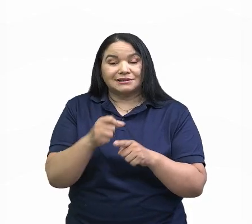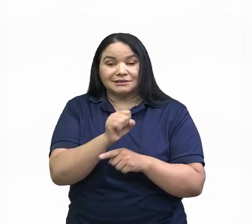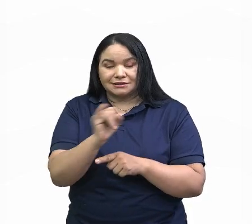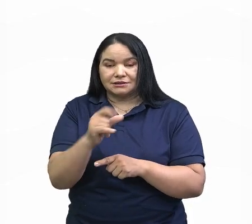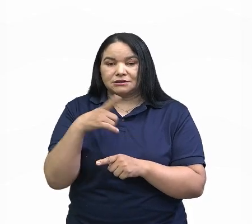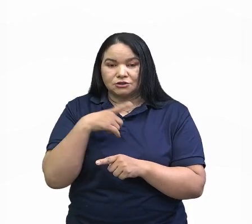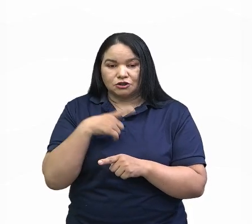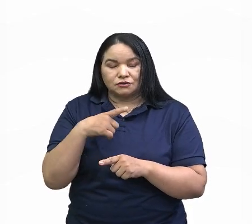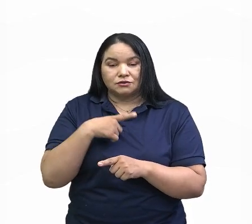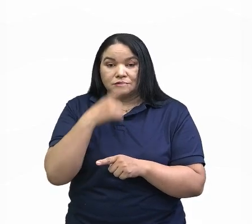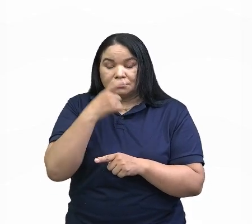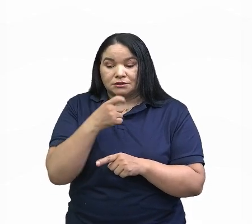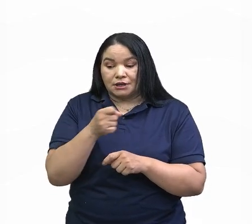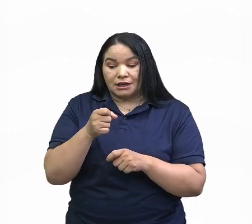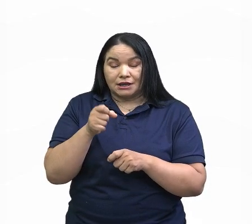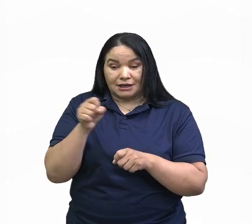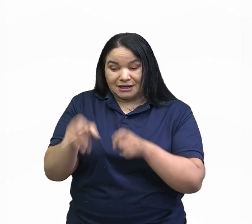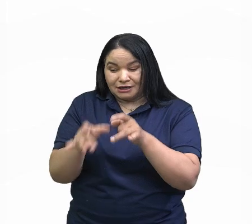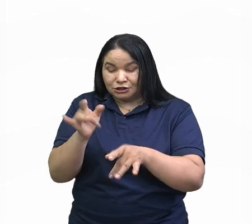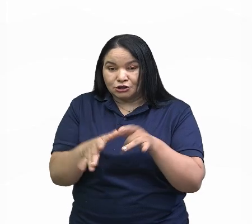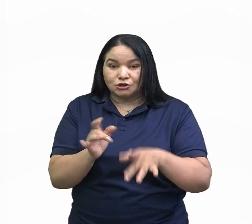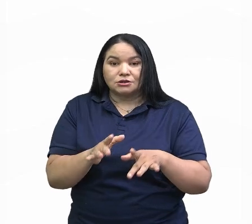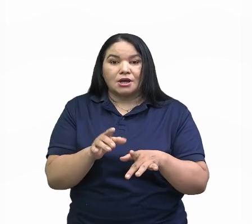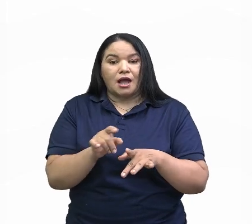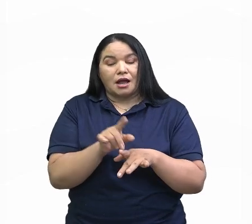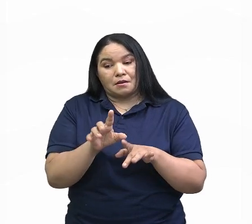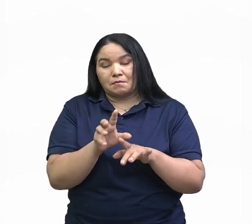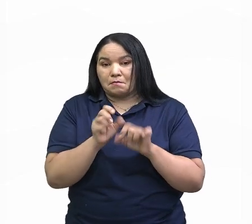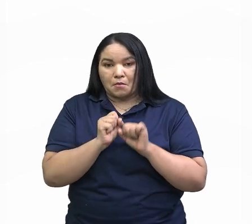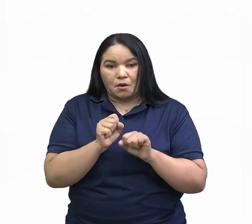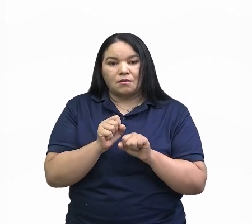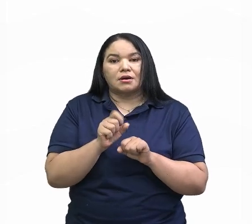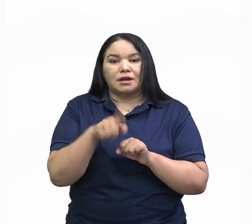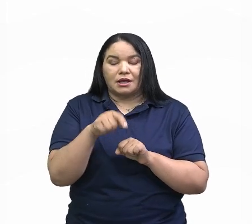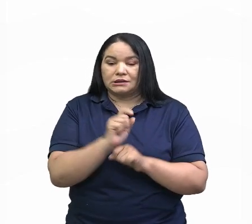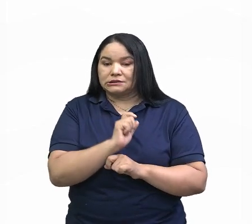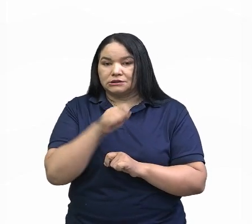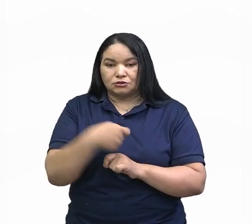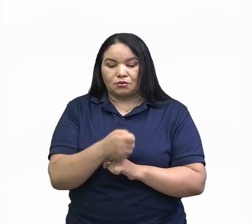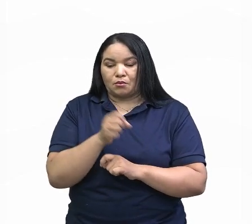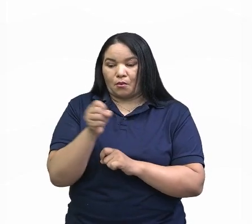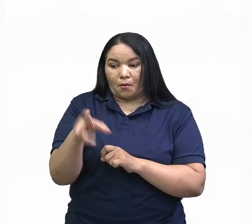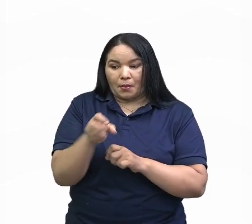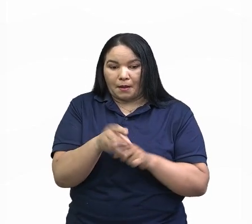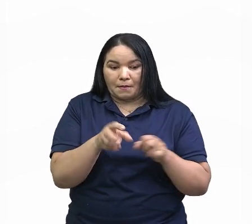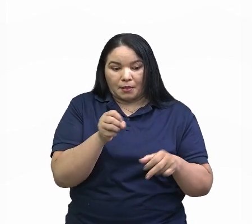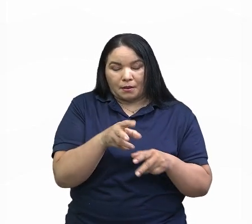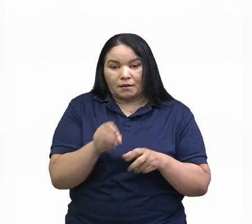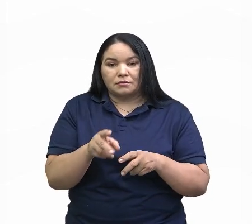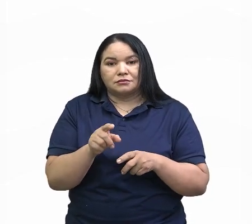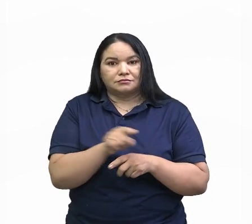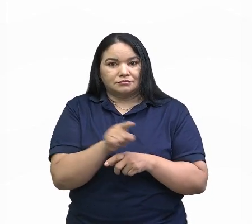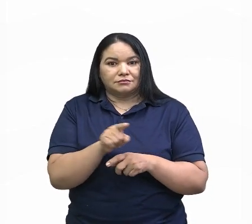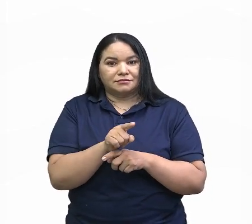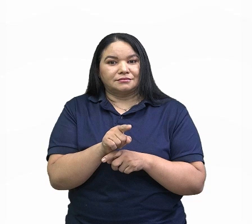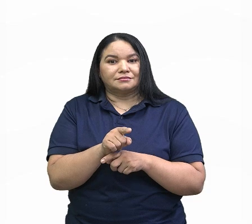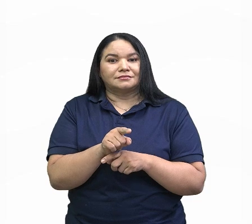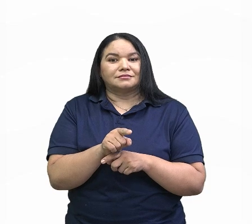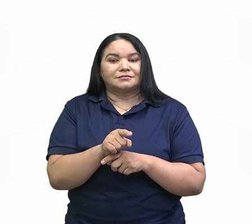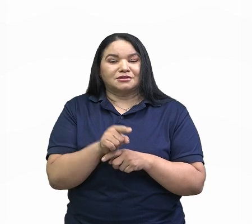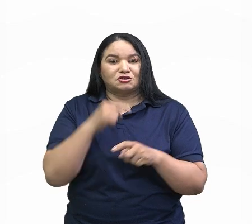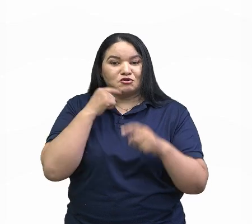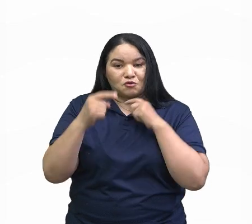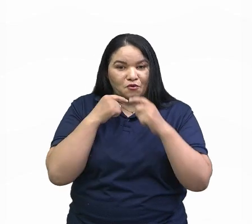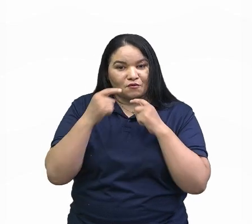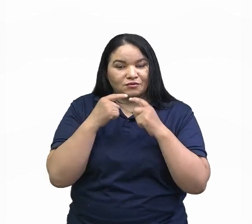lixo. Agora, se ela tem um organismo causador de doença, ela é uma água contaminada. Na dúvida, a gente não tem como